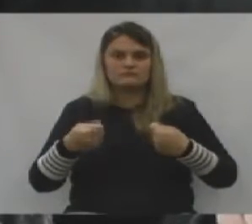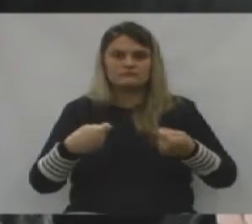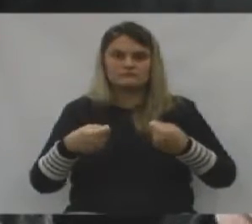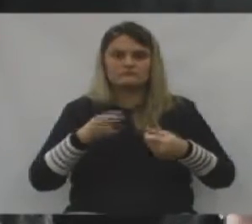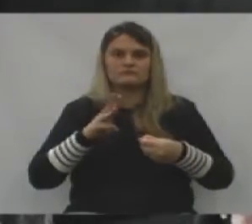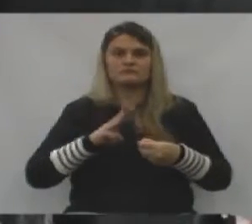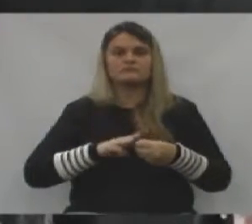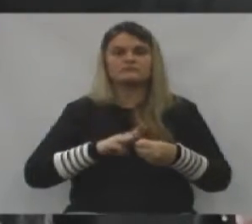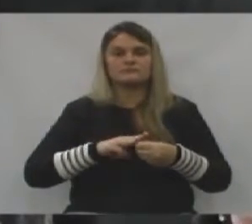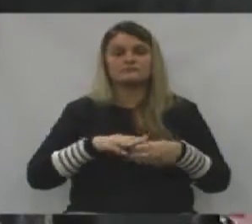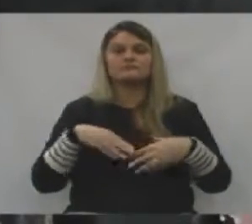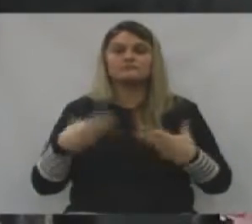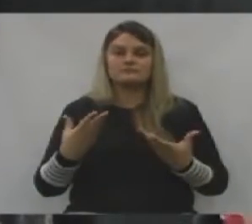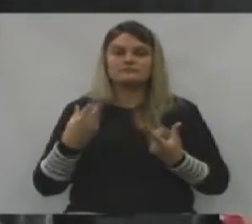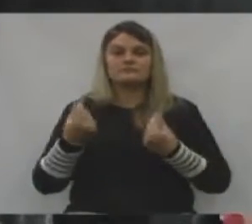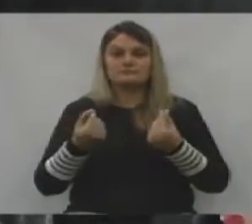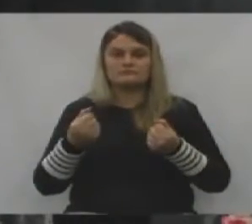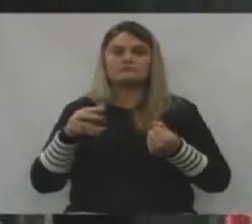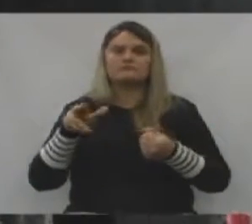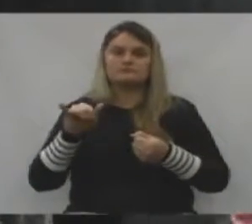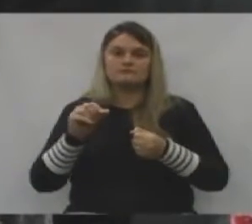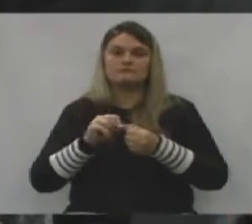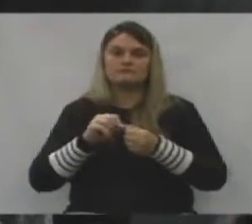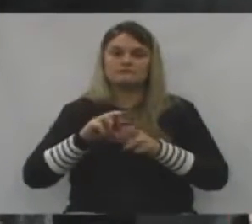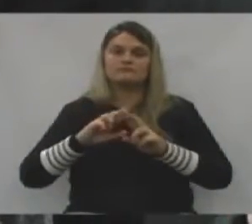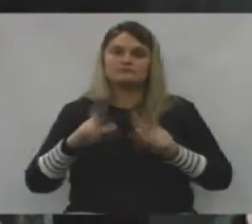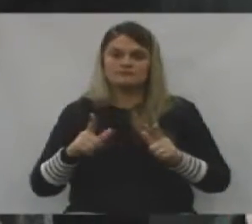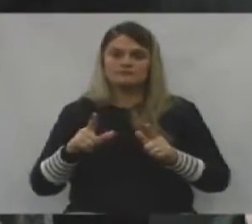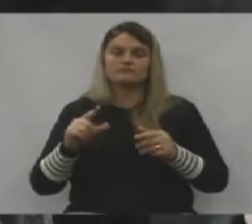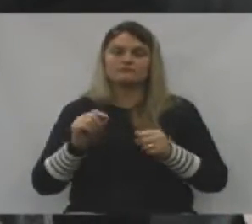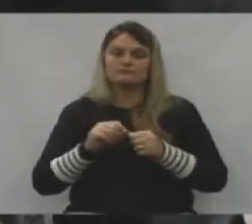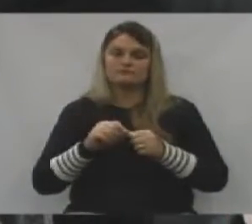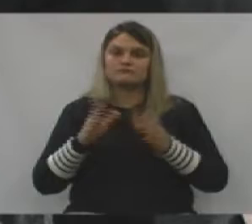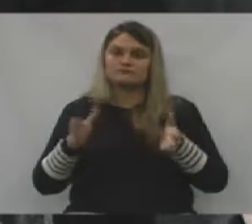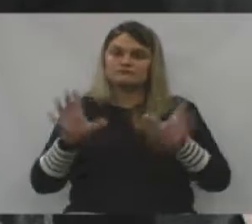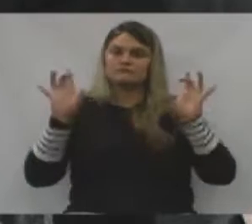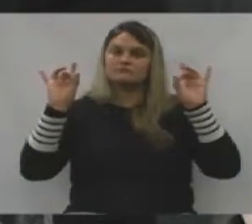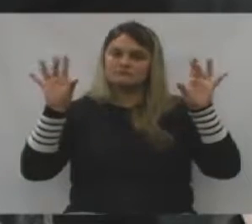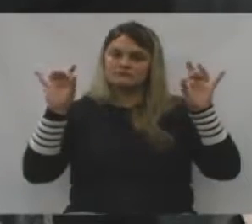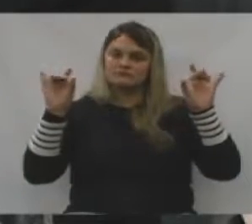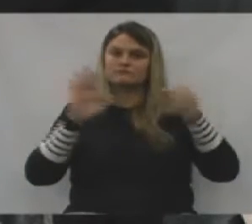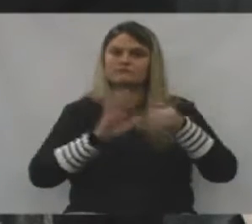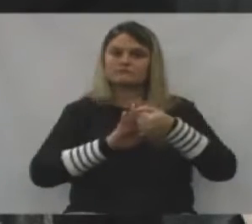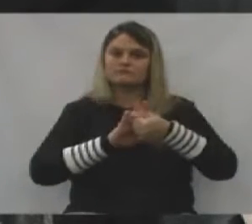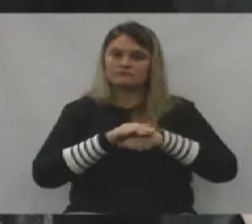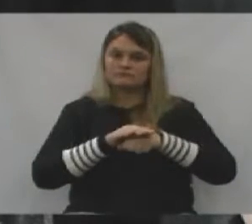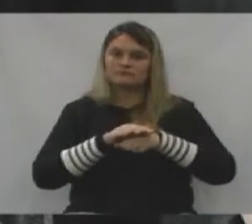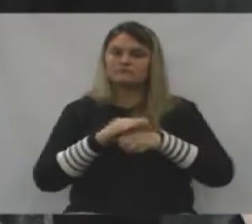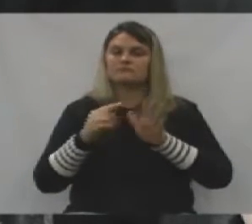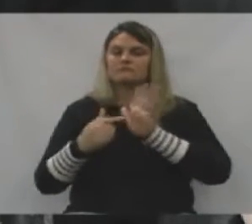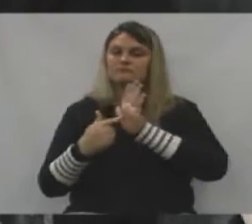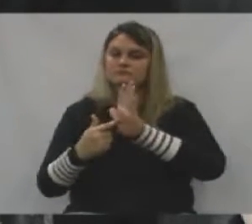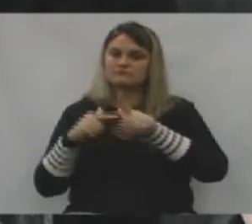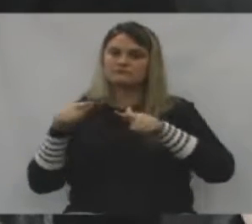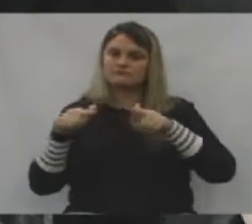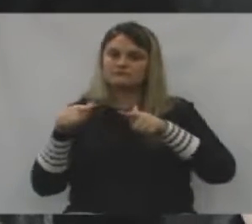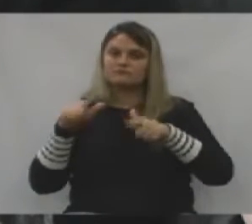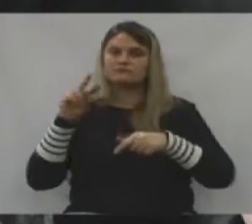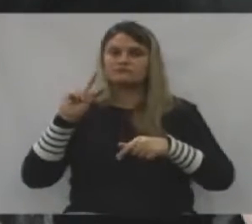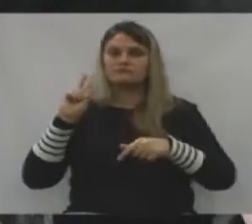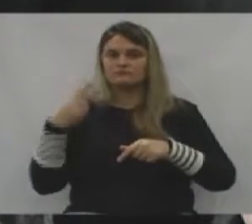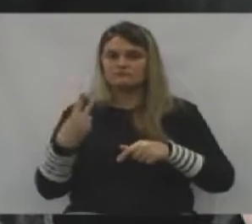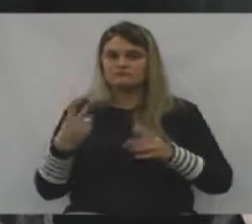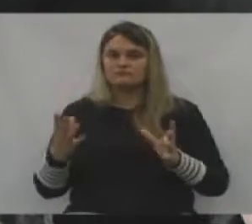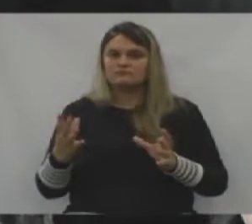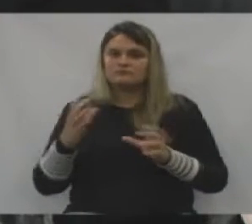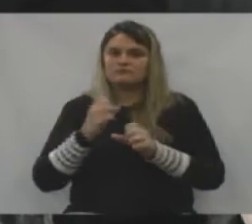administração municipal. E esse dinheiro fará a diferença, e por isso fazer o registro nessa noite de hoje do empenho de cada vereador que se somou